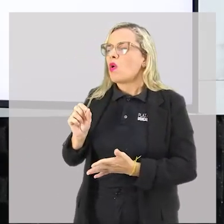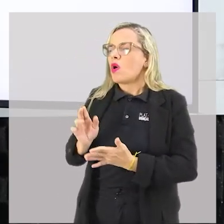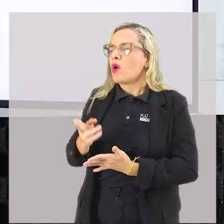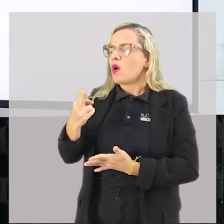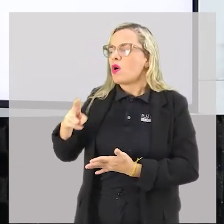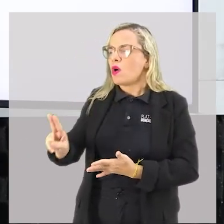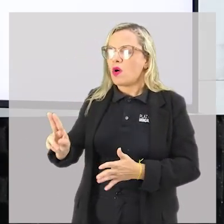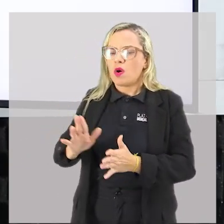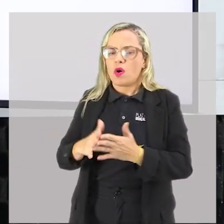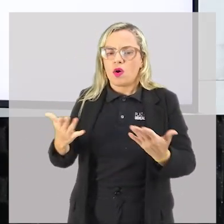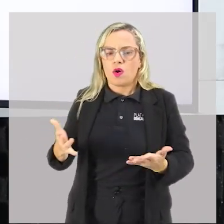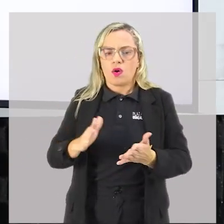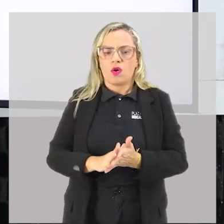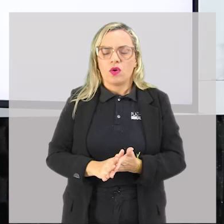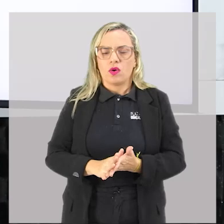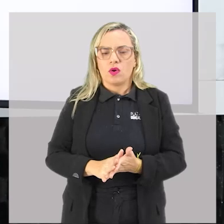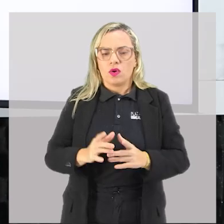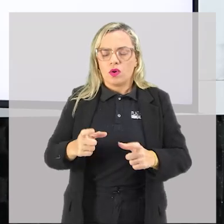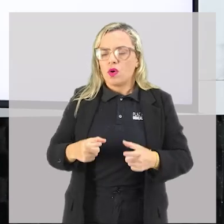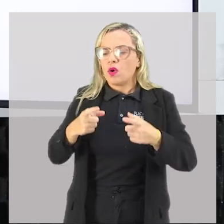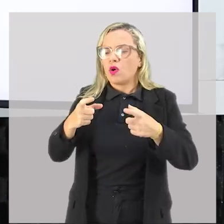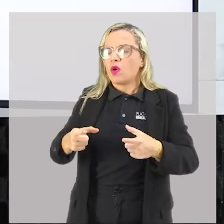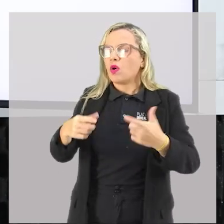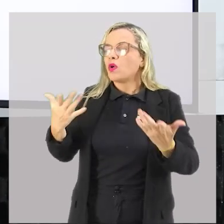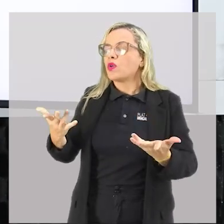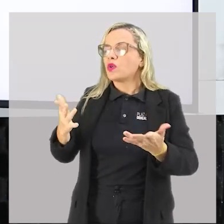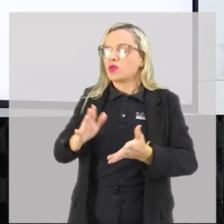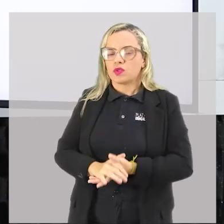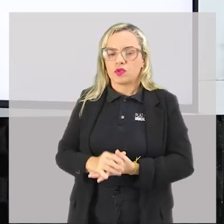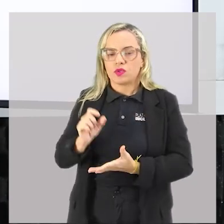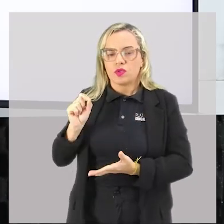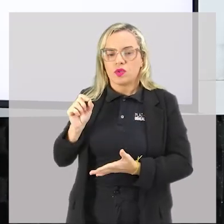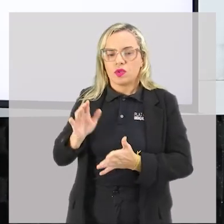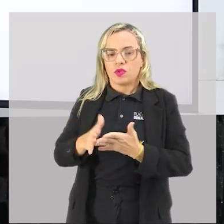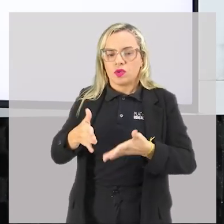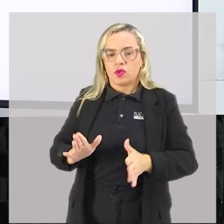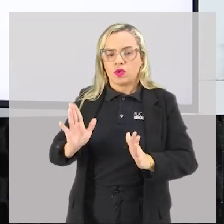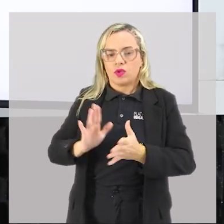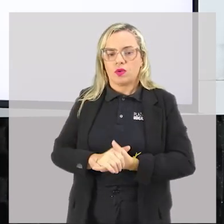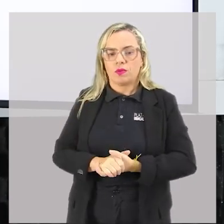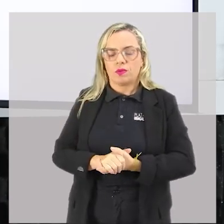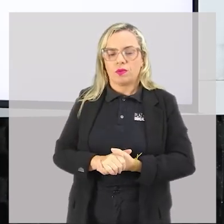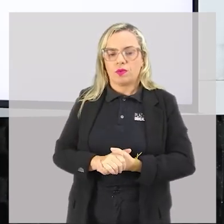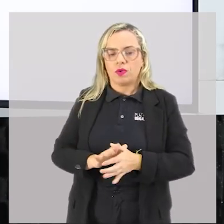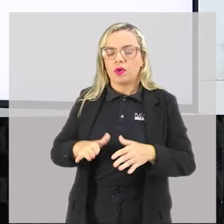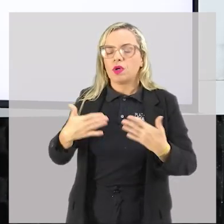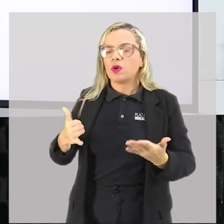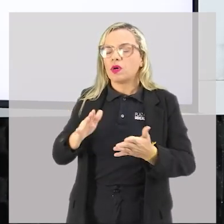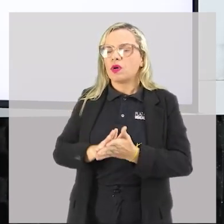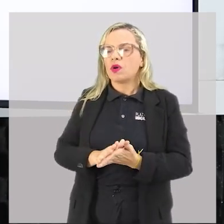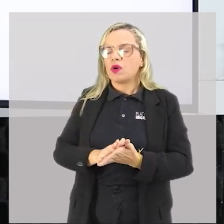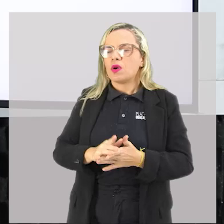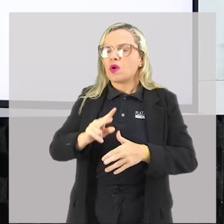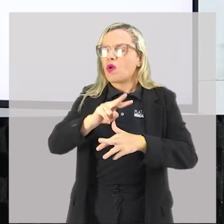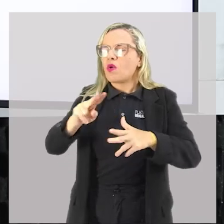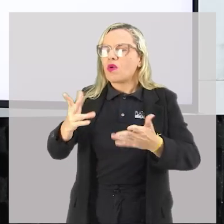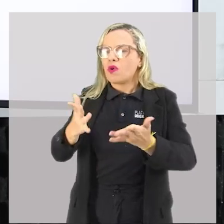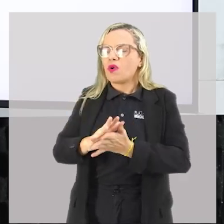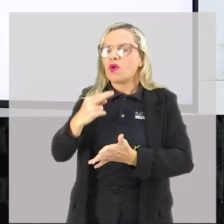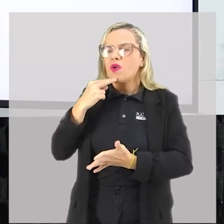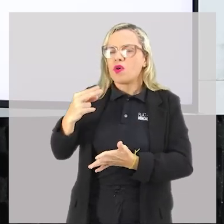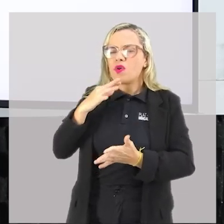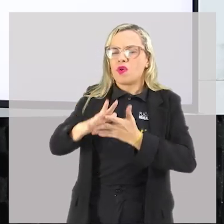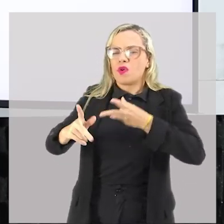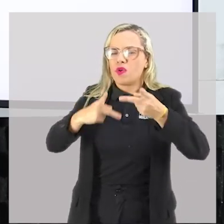nome? Where are you from? De onde você é? What language do you speak? Então, quais são as línguas que você fala?